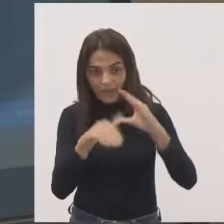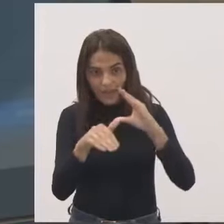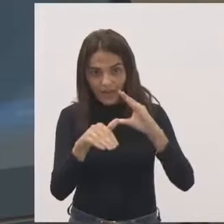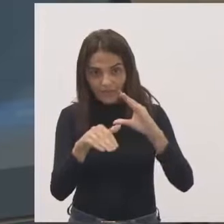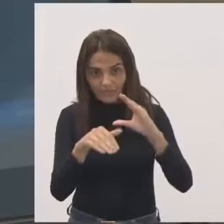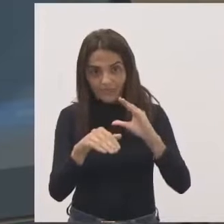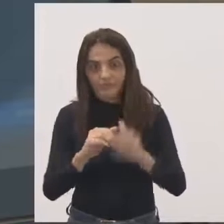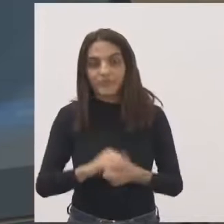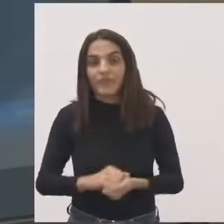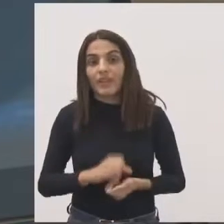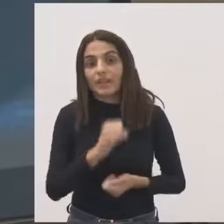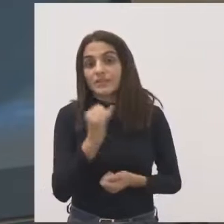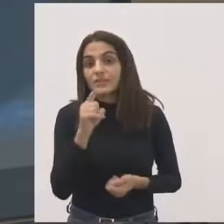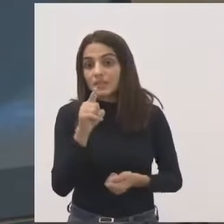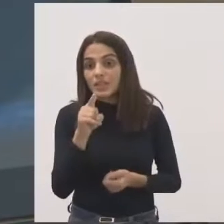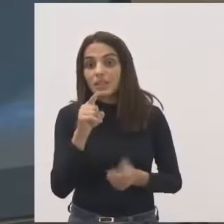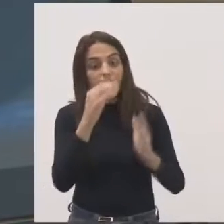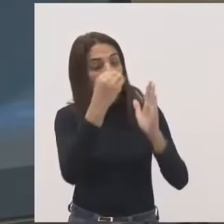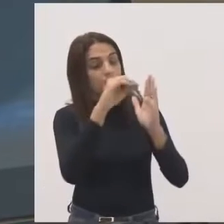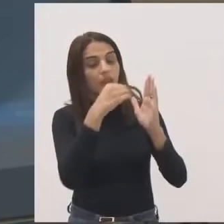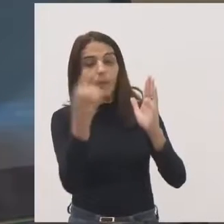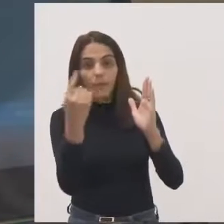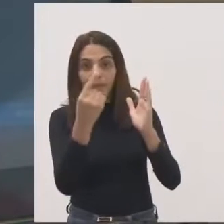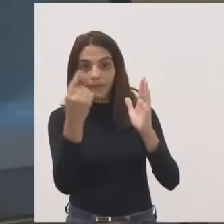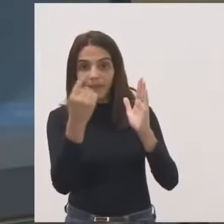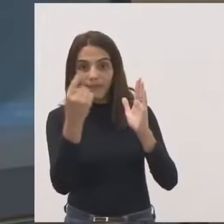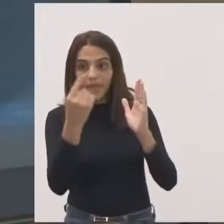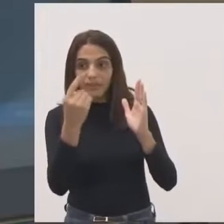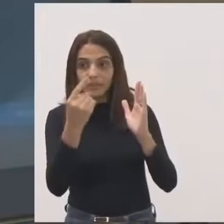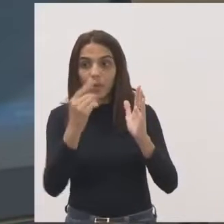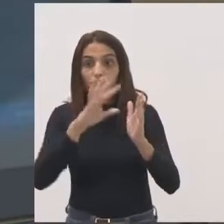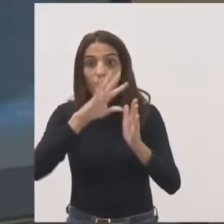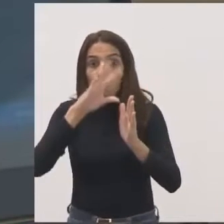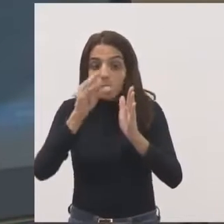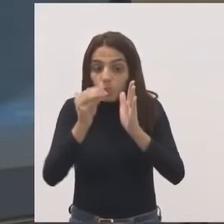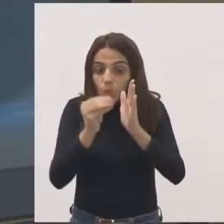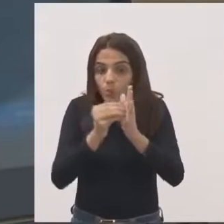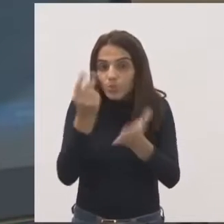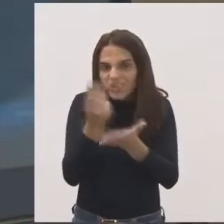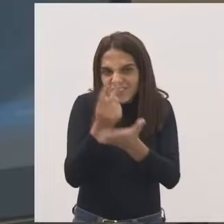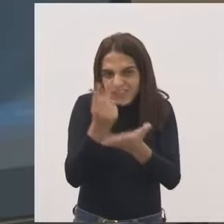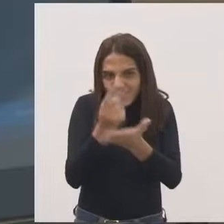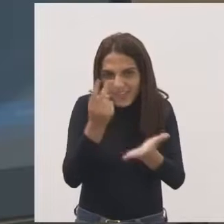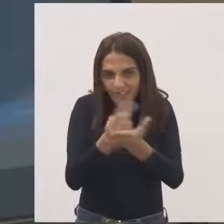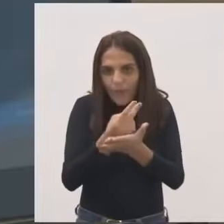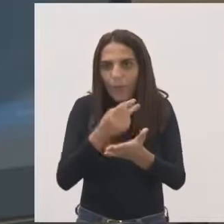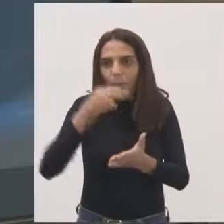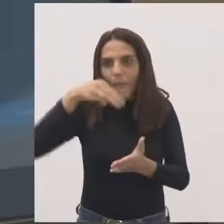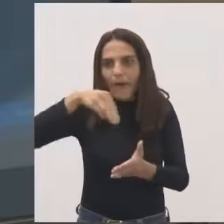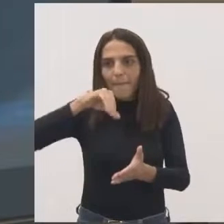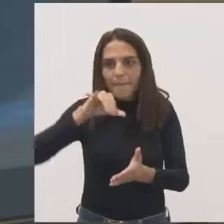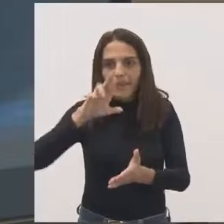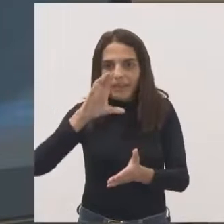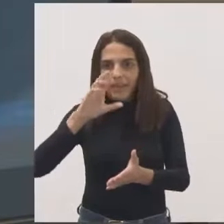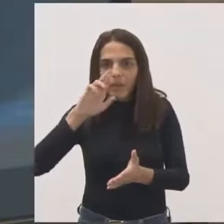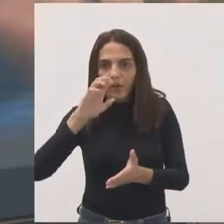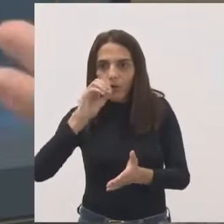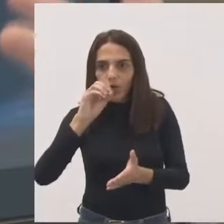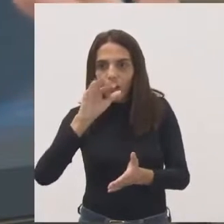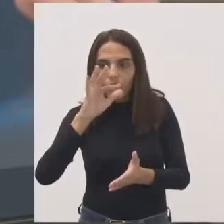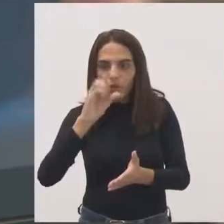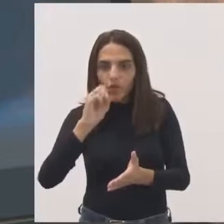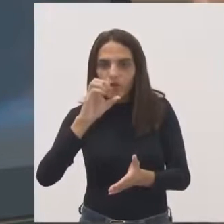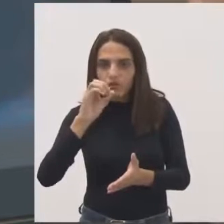Se você coloca a primeira opção, ele vai sempre enviar tudo que for diagnóstico de erro para a Microsoft. A Microsoft